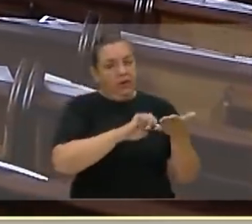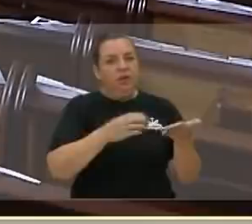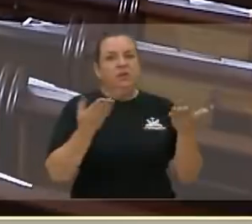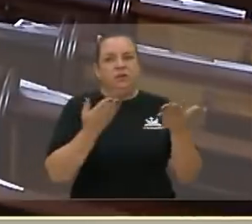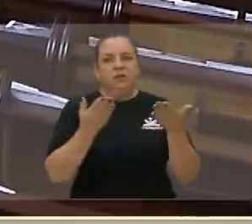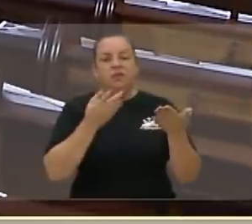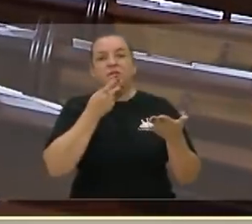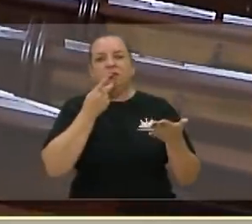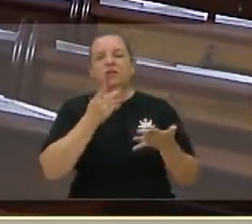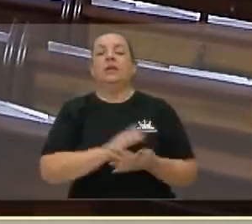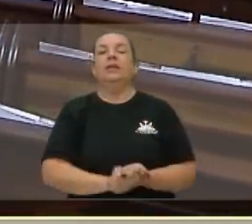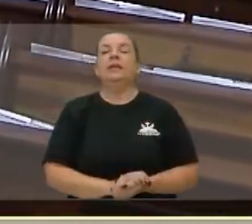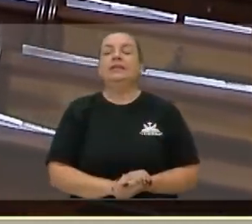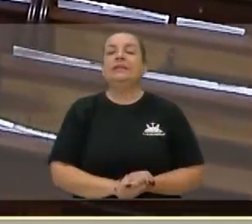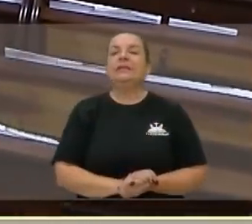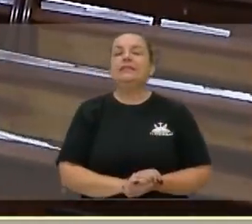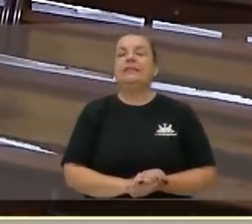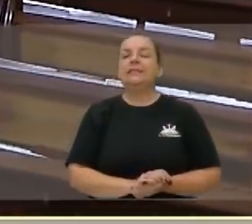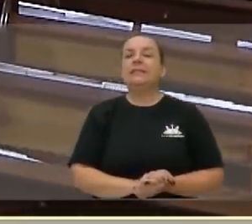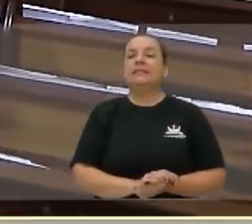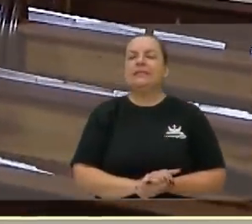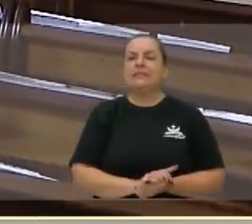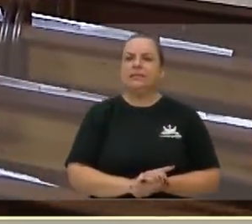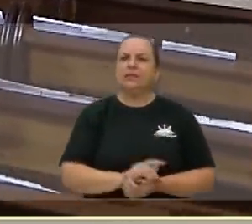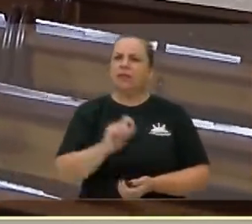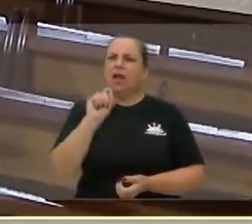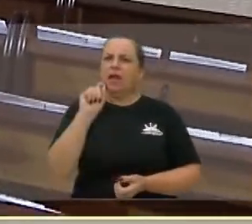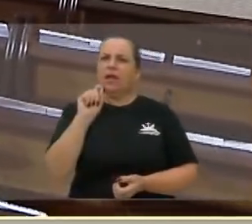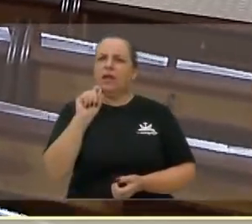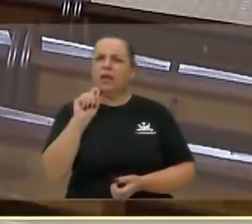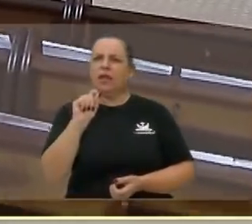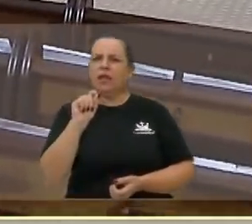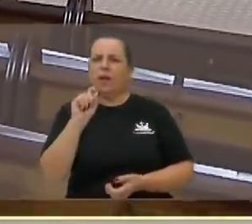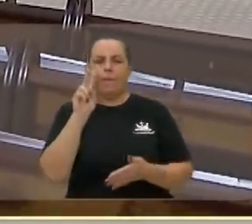assim: o Defensor.